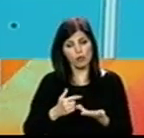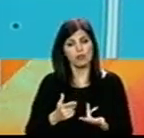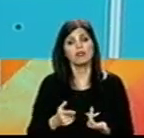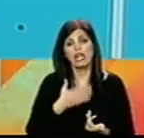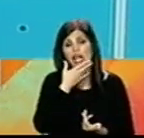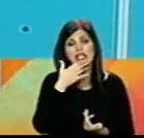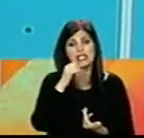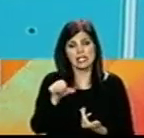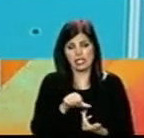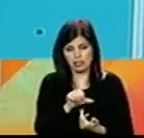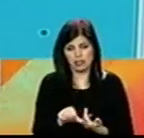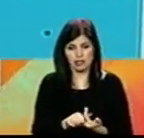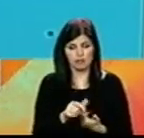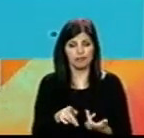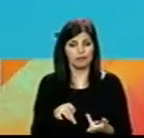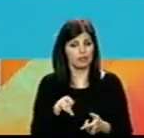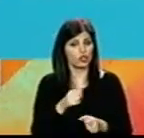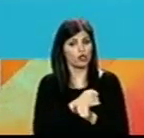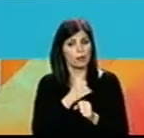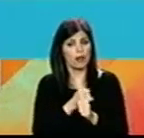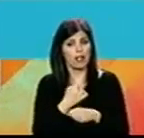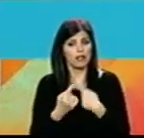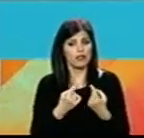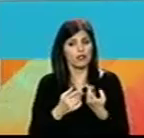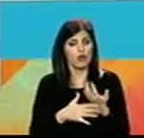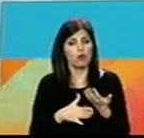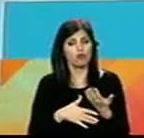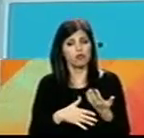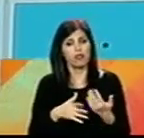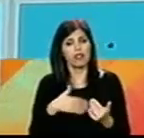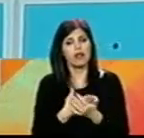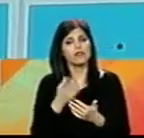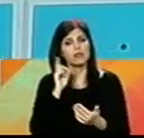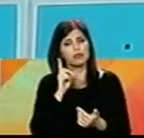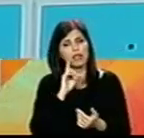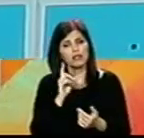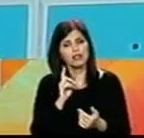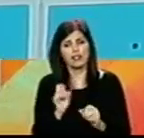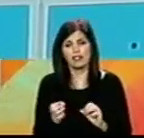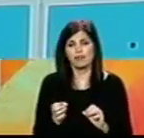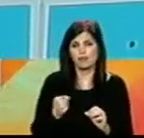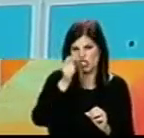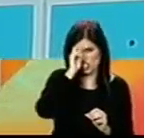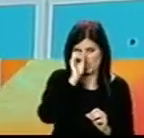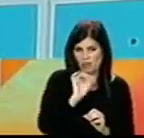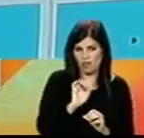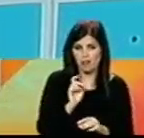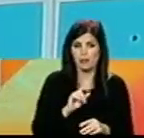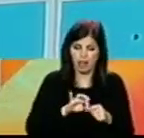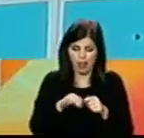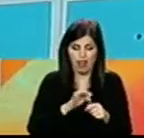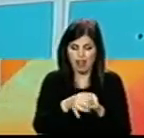um bocadinho. Este é o trabalho, às vezes nós os cozinheiros não damos muita importância aos estagiários, mas este é o trabalho fundamental. Ele tem que descascar,